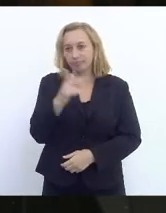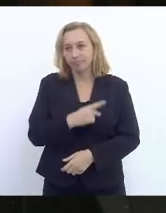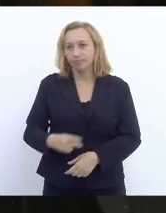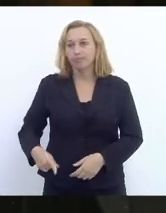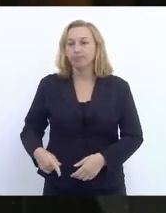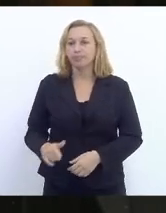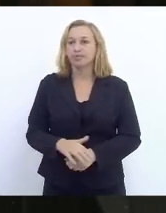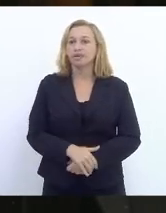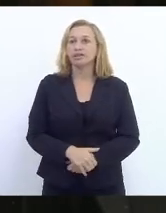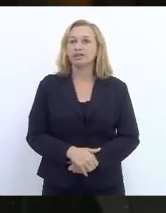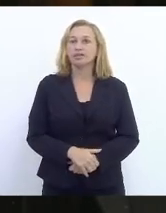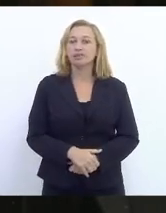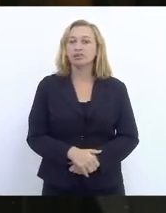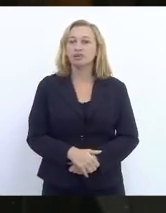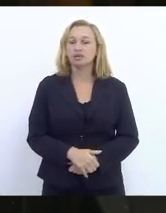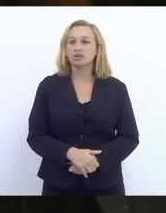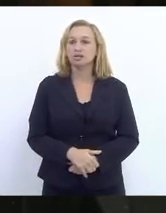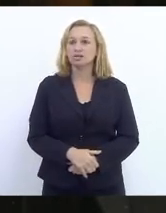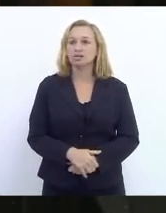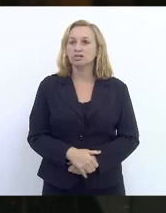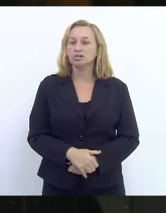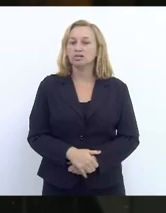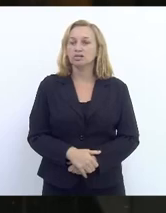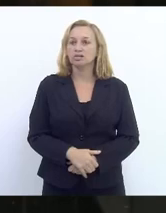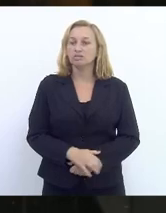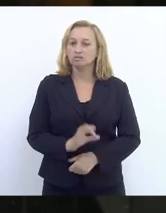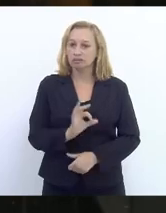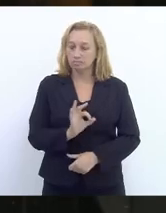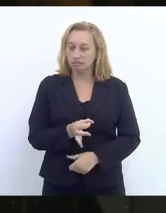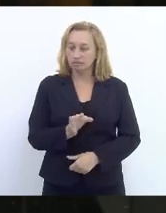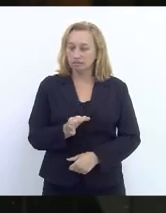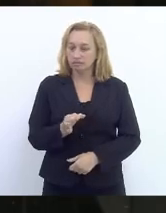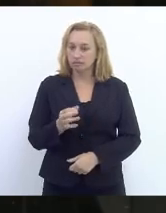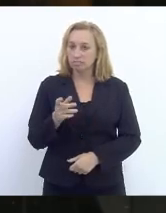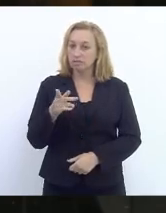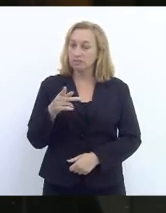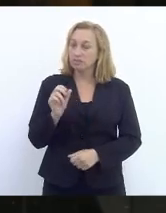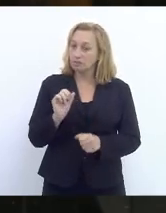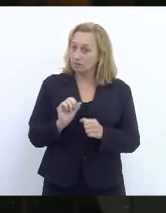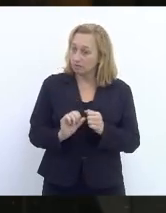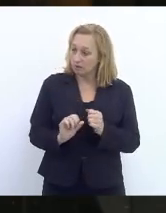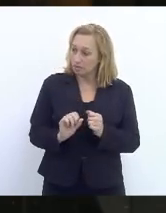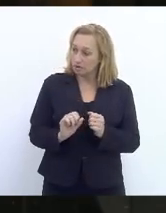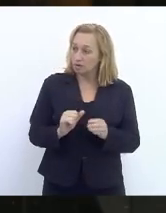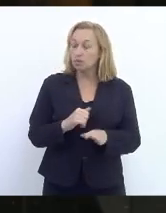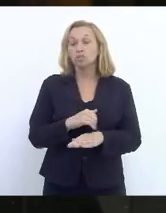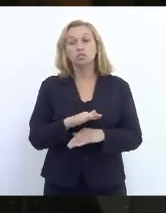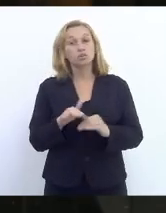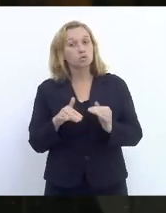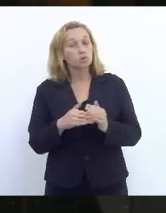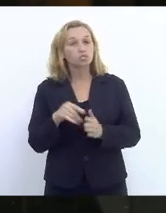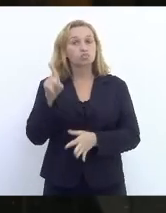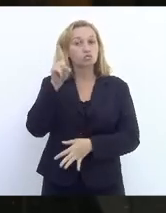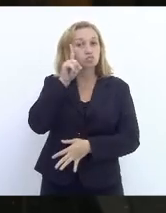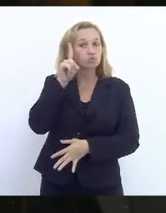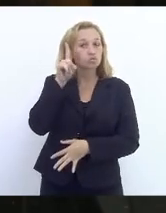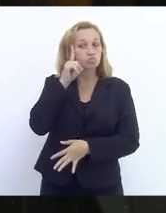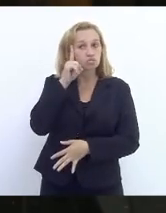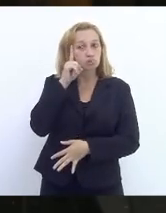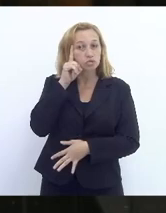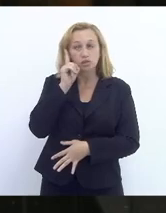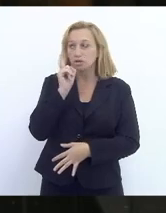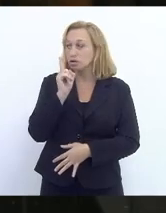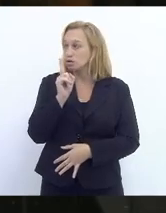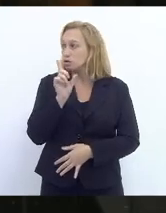presidente é para ser coerente com que eu tenho feito todos os dias